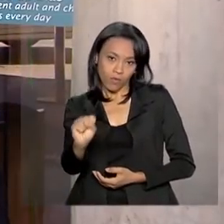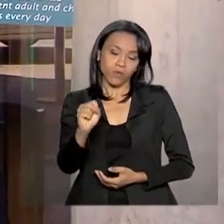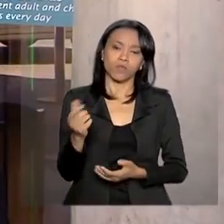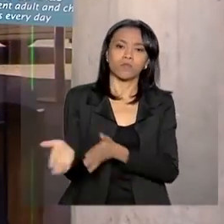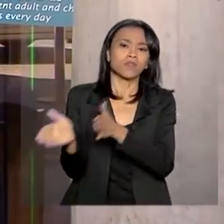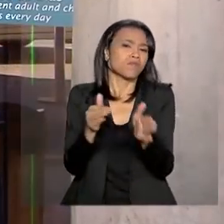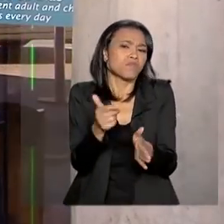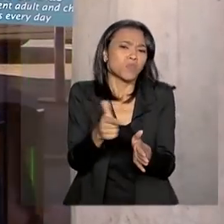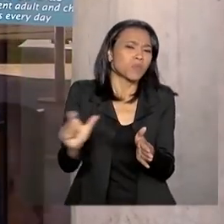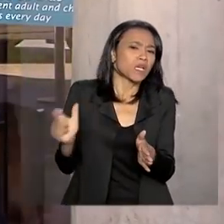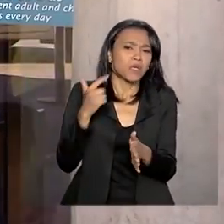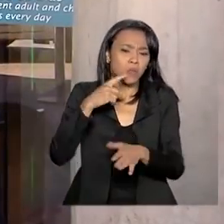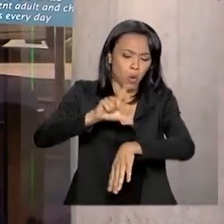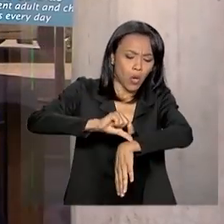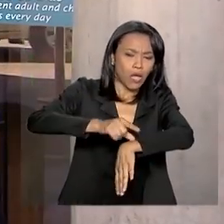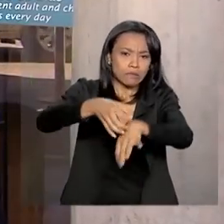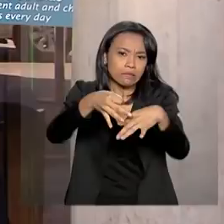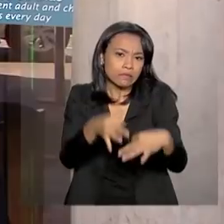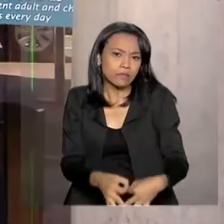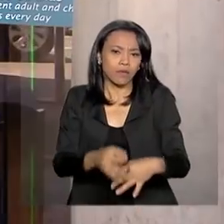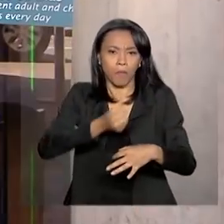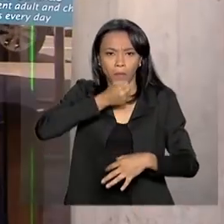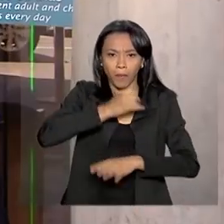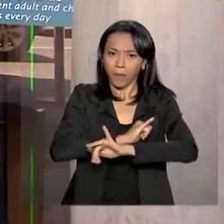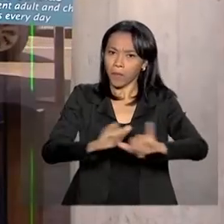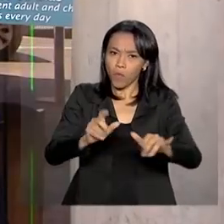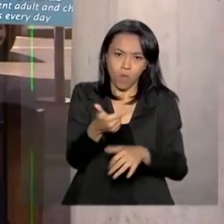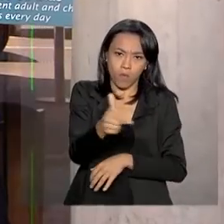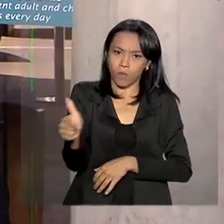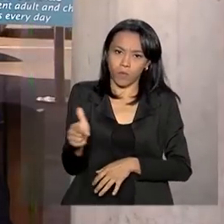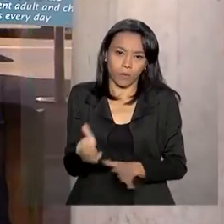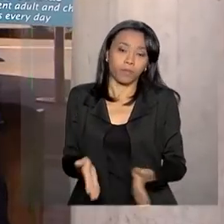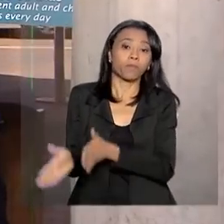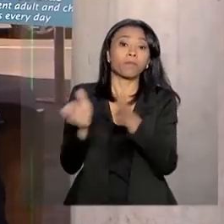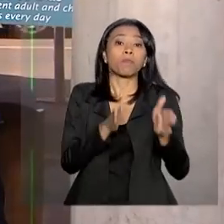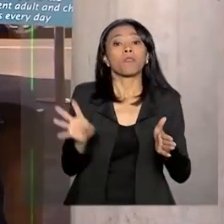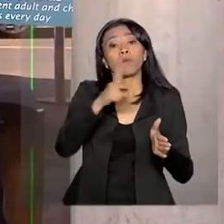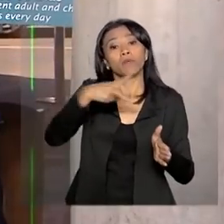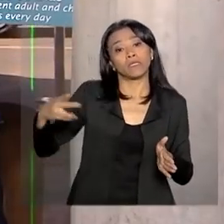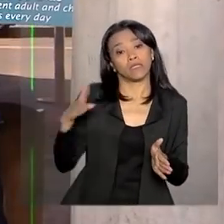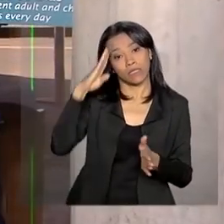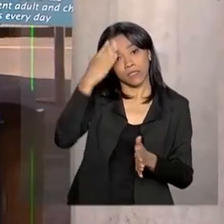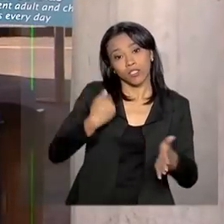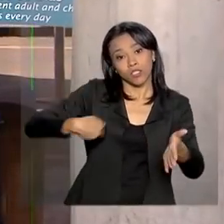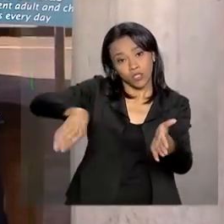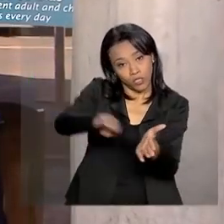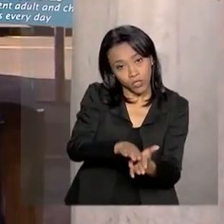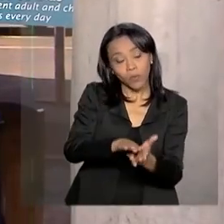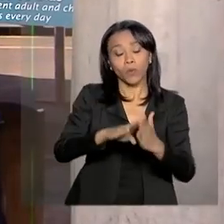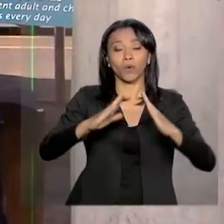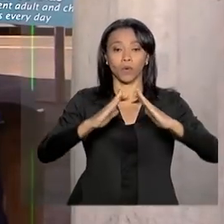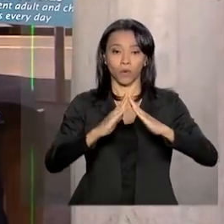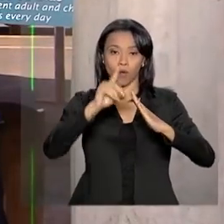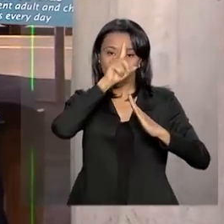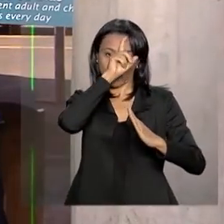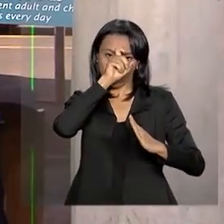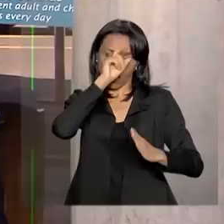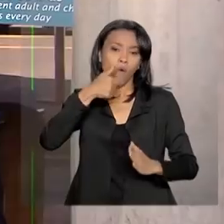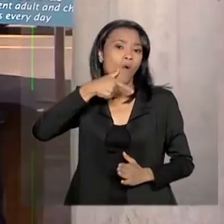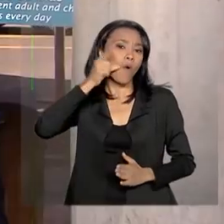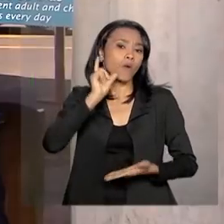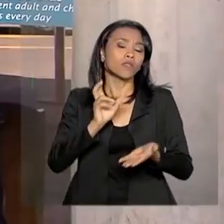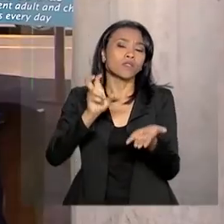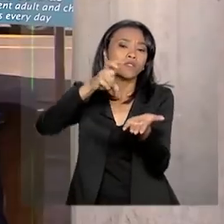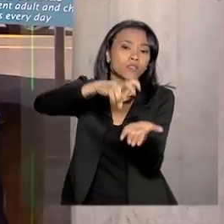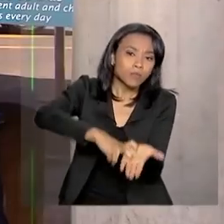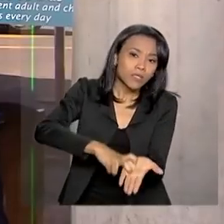de horário previsto para que essa coletiva aconteça. O presidente Jair Bolsonaro chegou ao Hospital Albert Einstein ontem pela